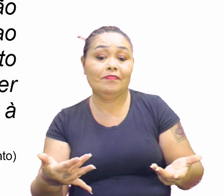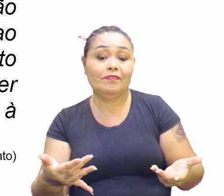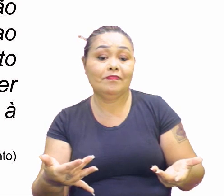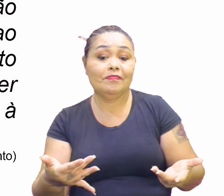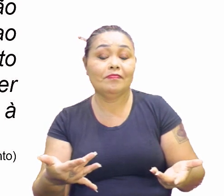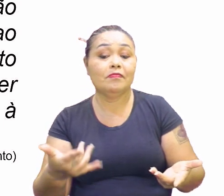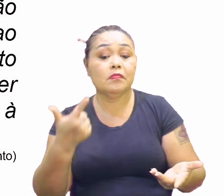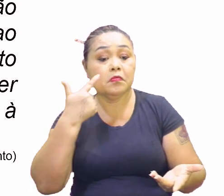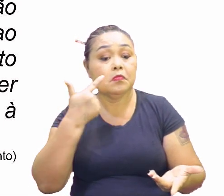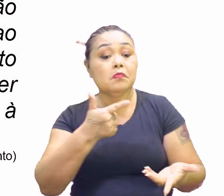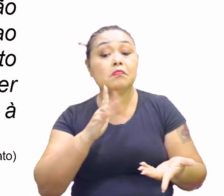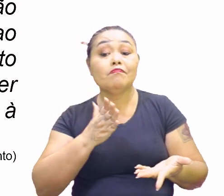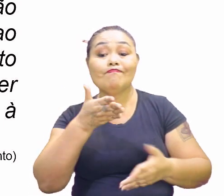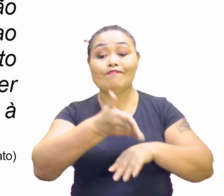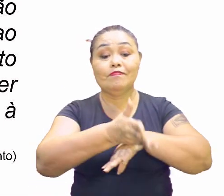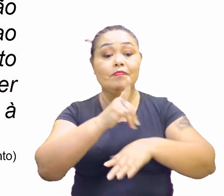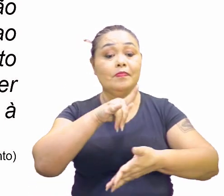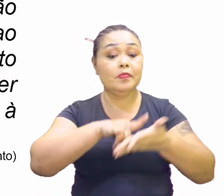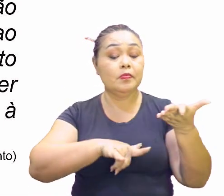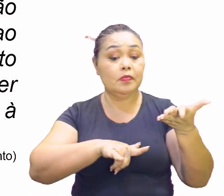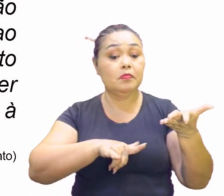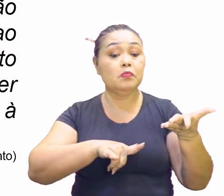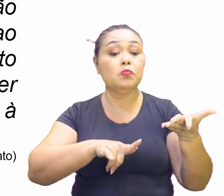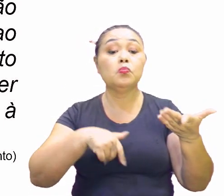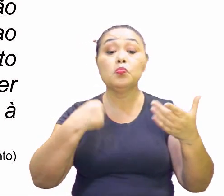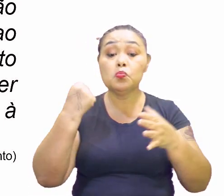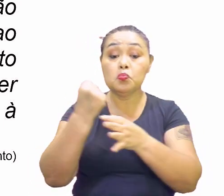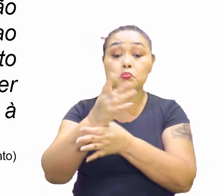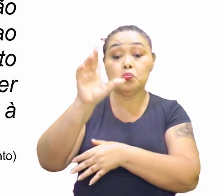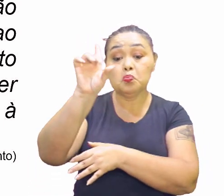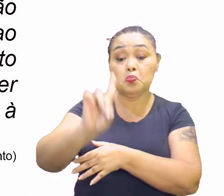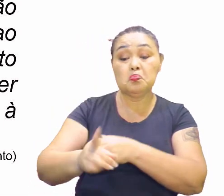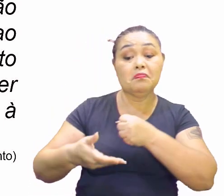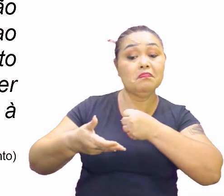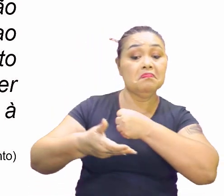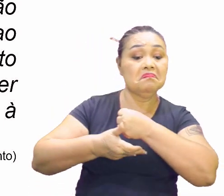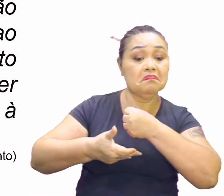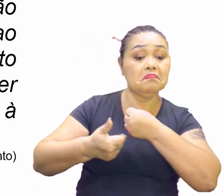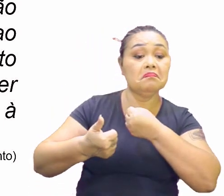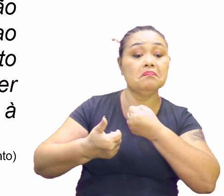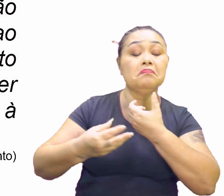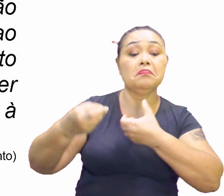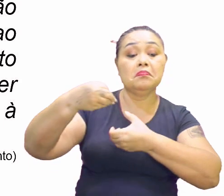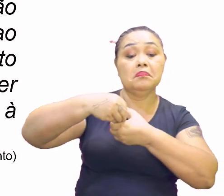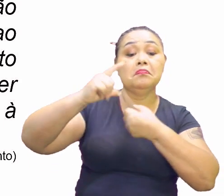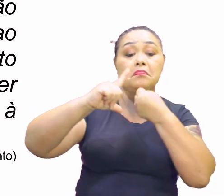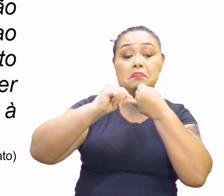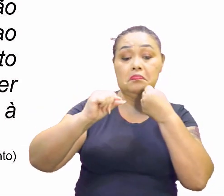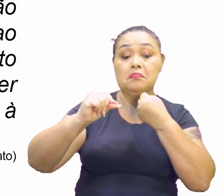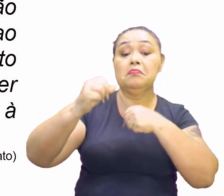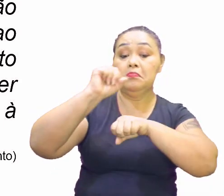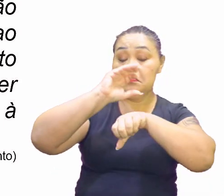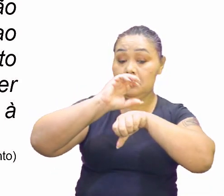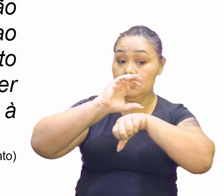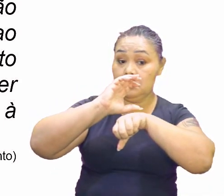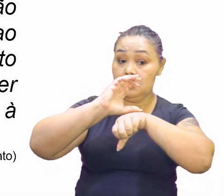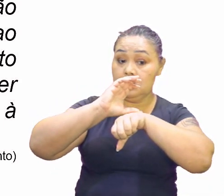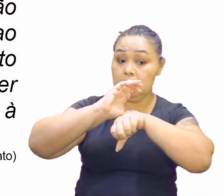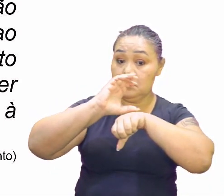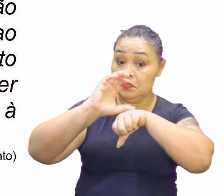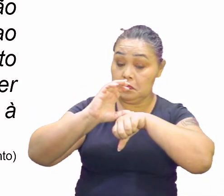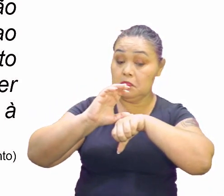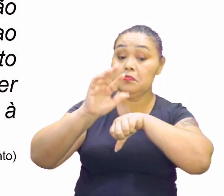vulnerabilidade no tocante ao documento torna a garantia dos direitos básicos previsto no artigo 6